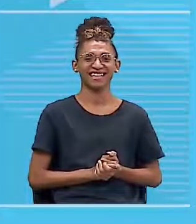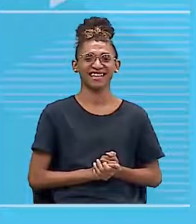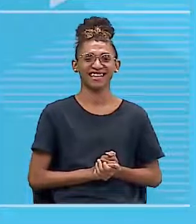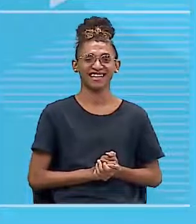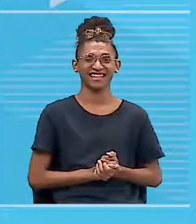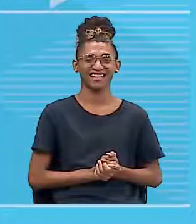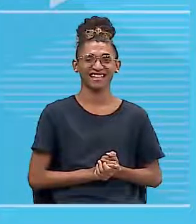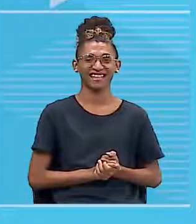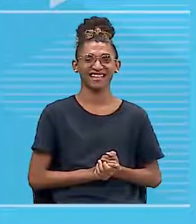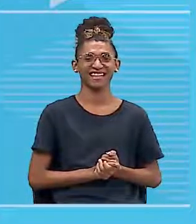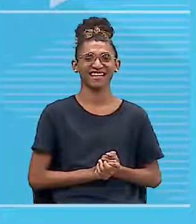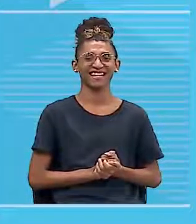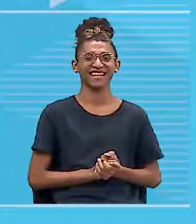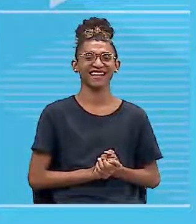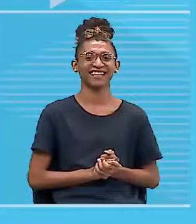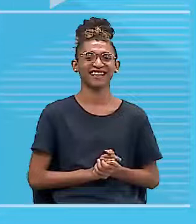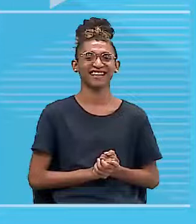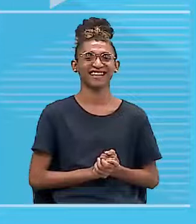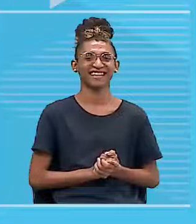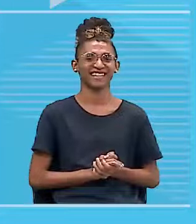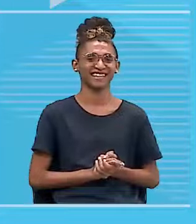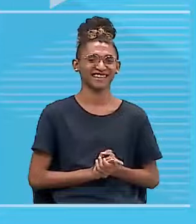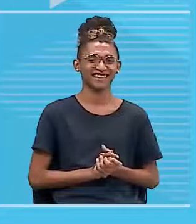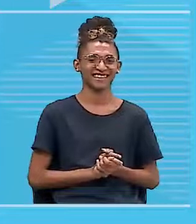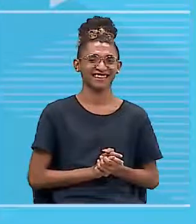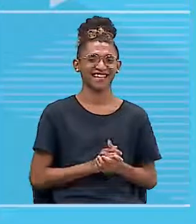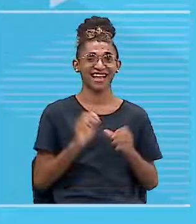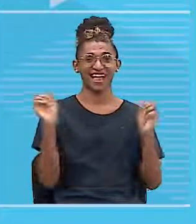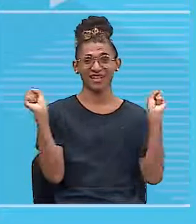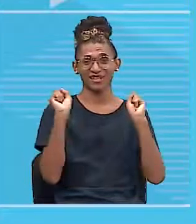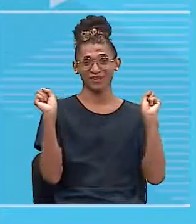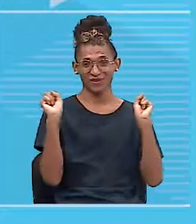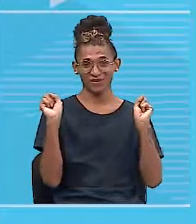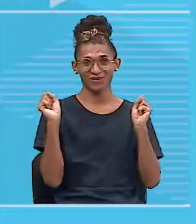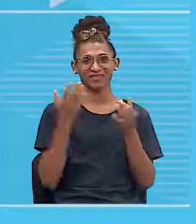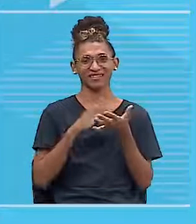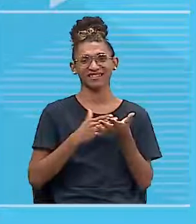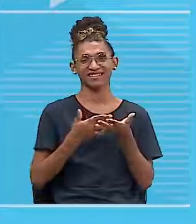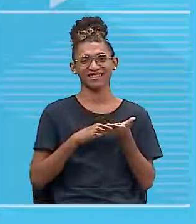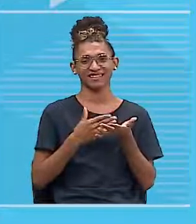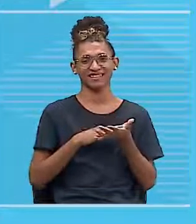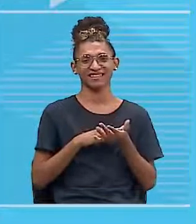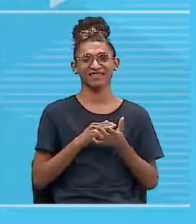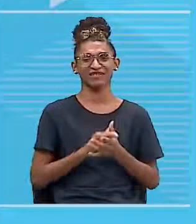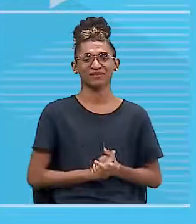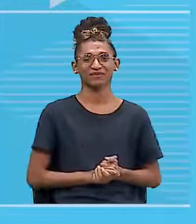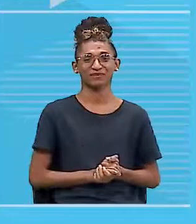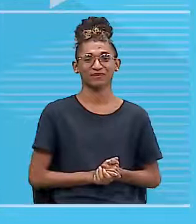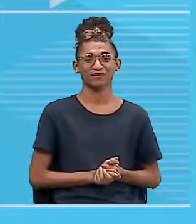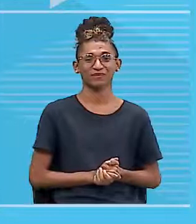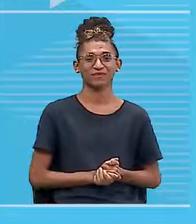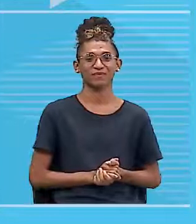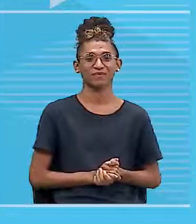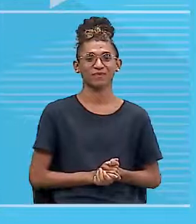adoro adoro meus intérpretes show de bola então gabarito letra